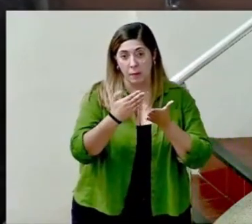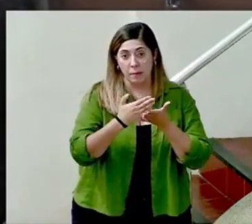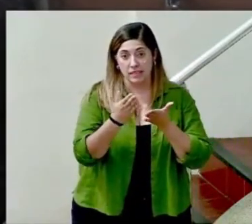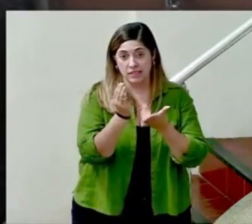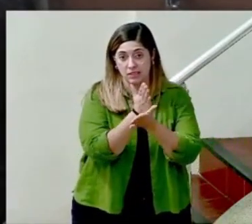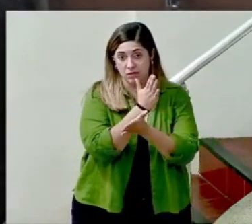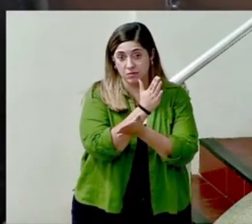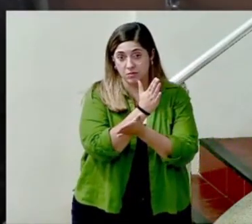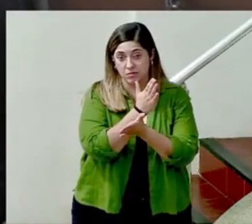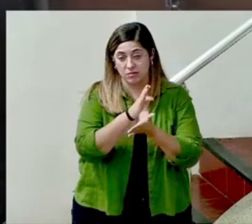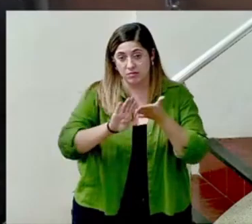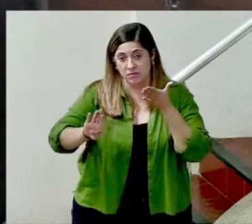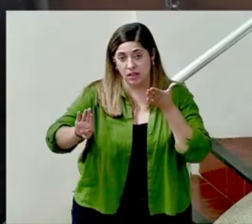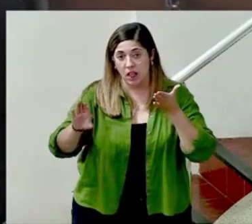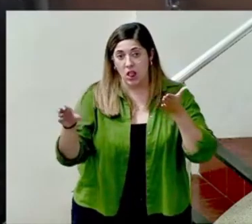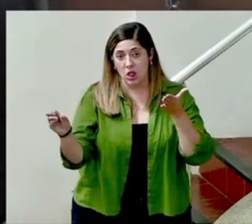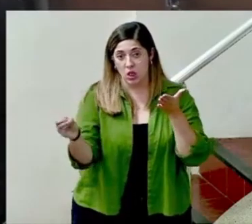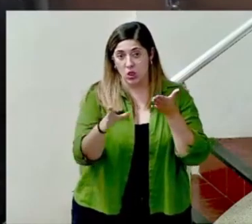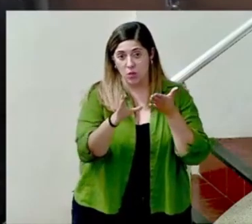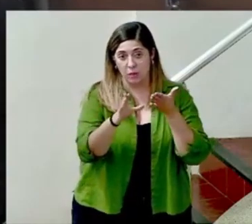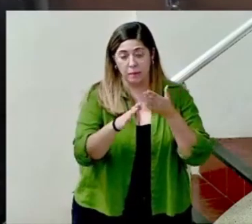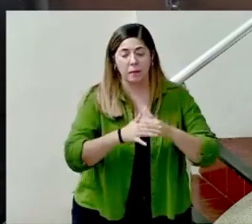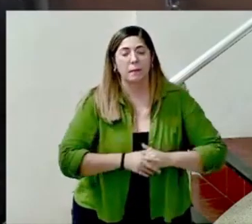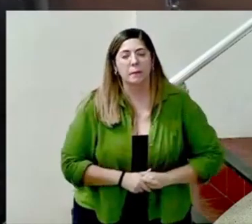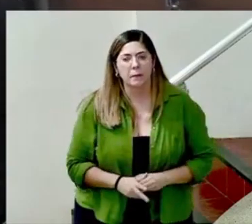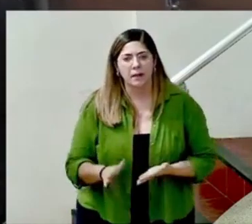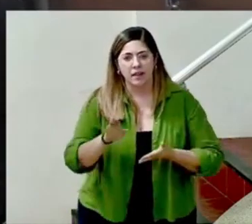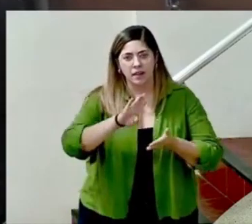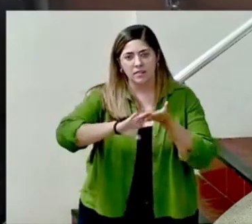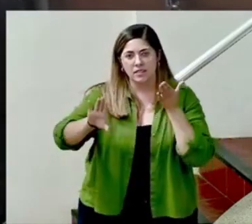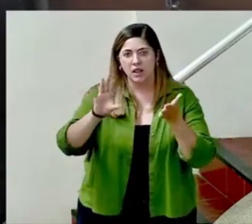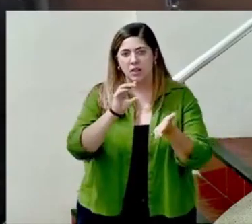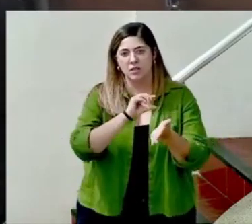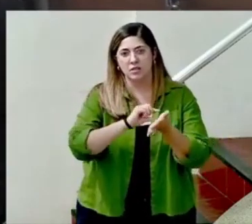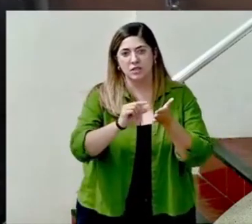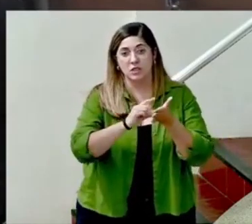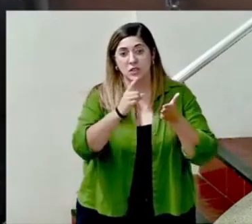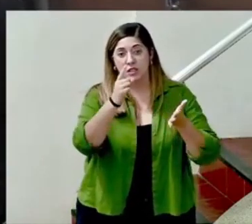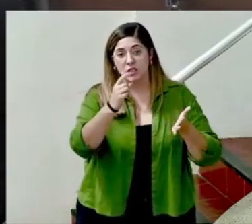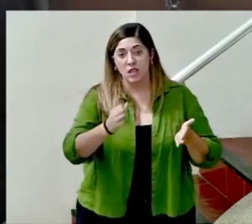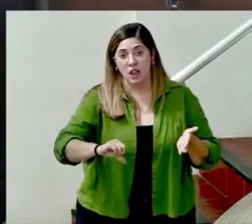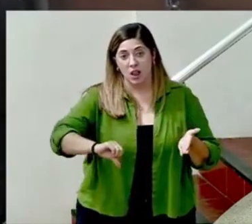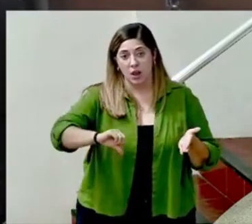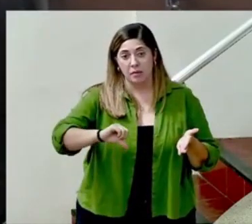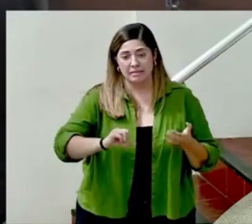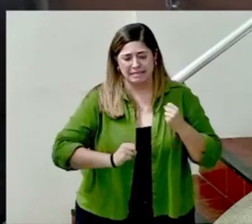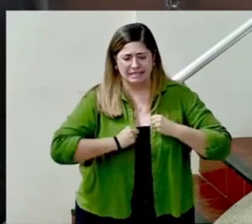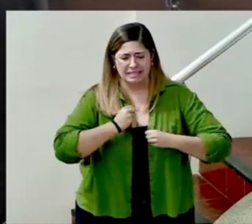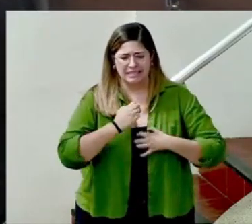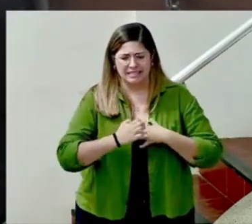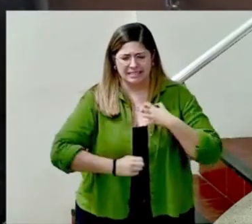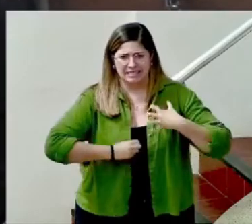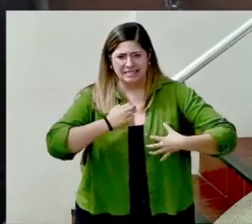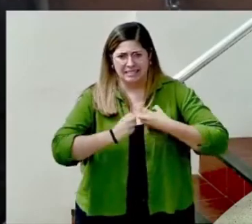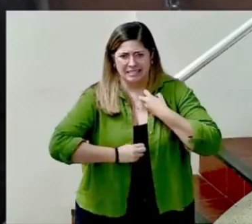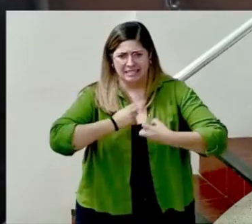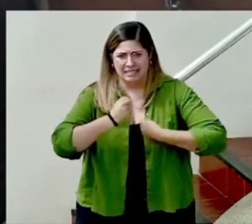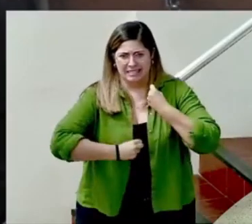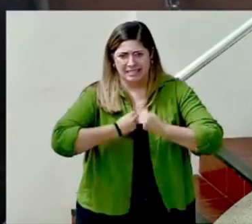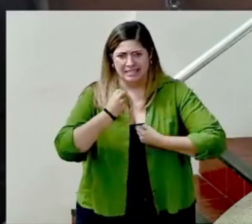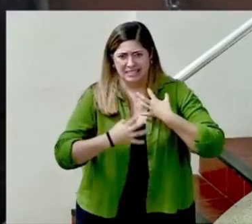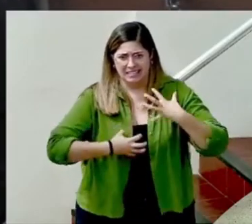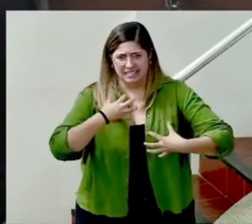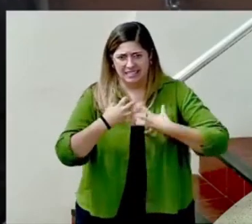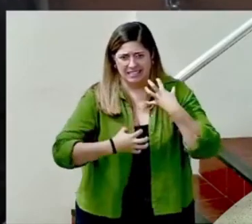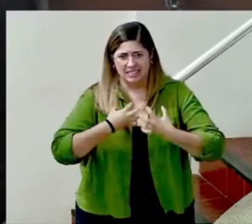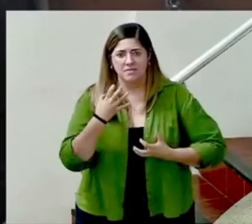está tratando de um novo problema, o problema da ansiedade. Os 18 primeiros versículos, como